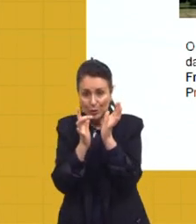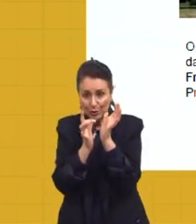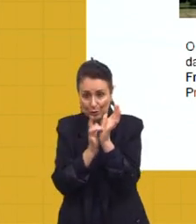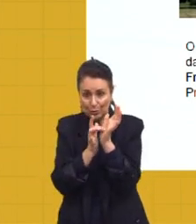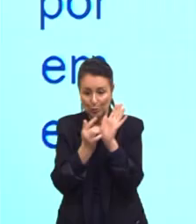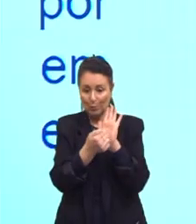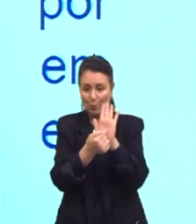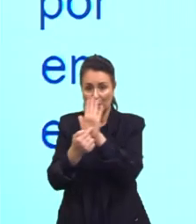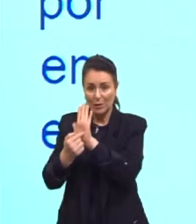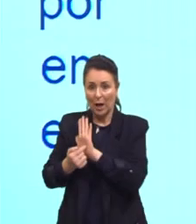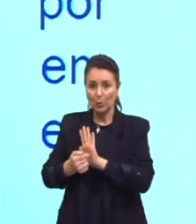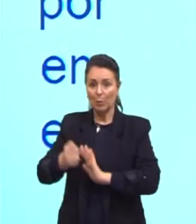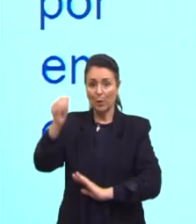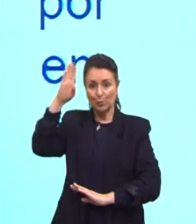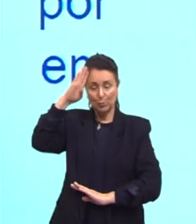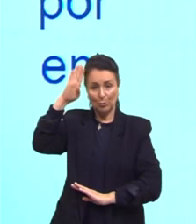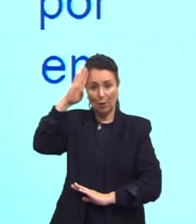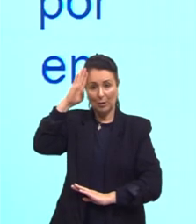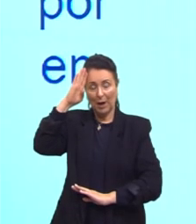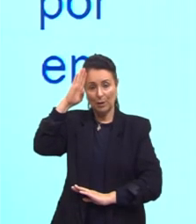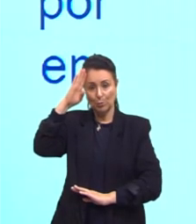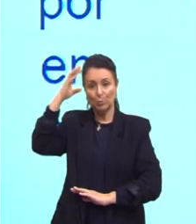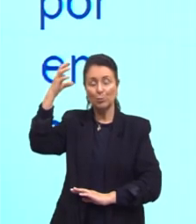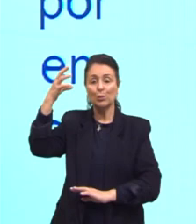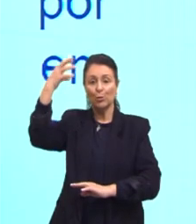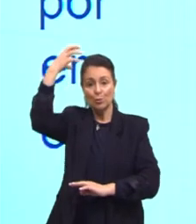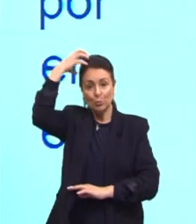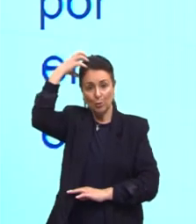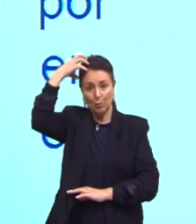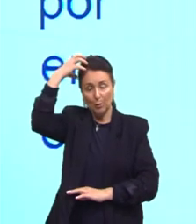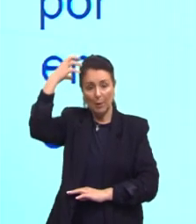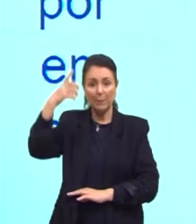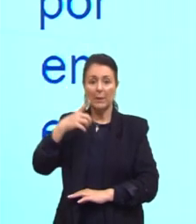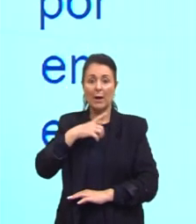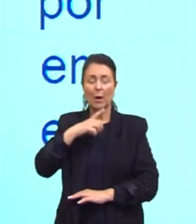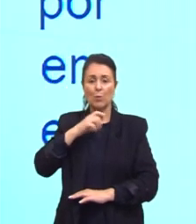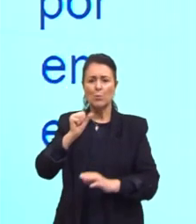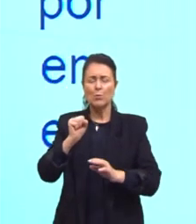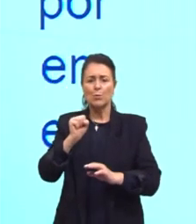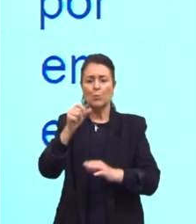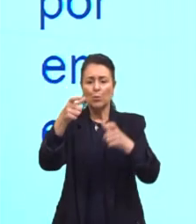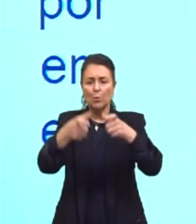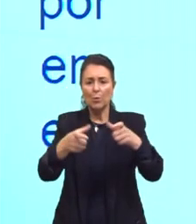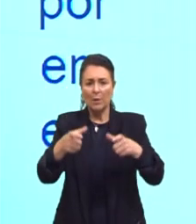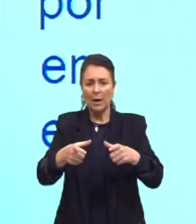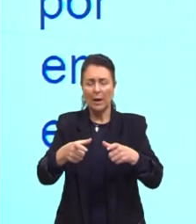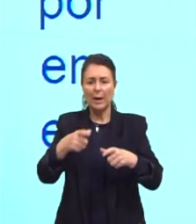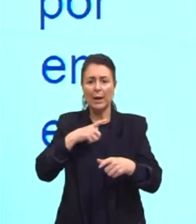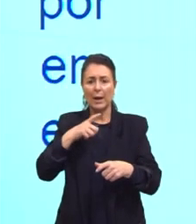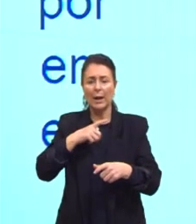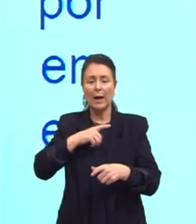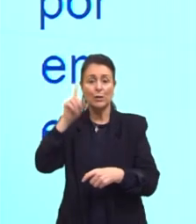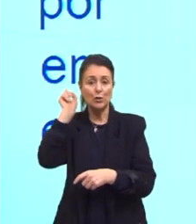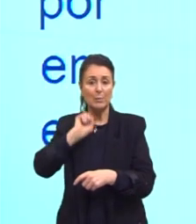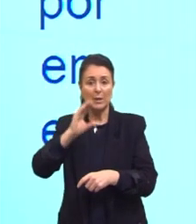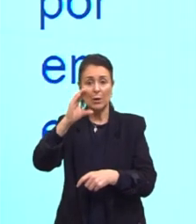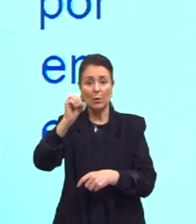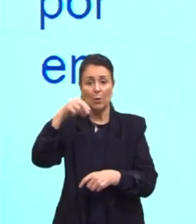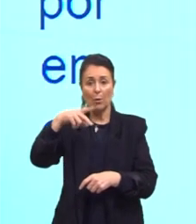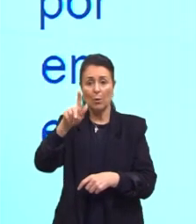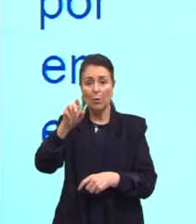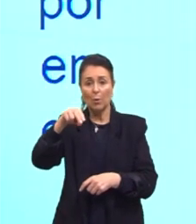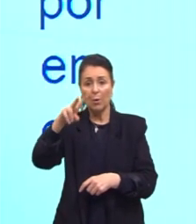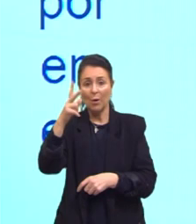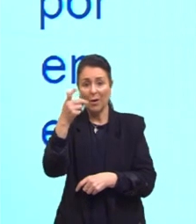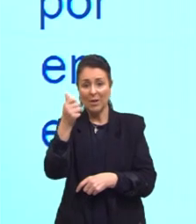é uma obra para o santuário de Congonhas e são 66 esculturas produzidas pela TV do